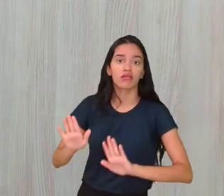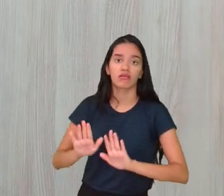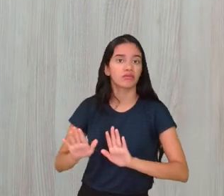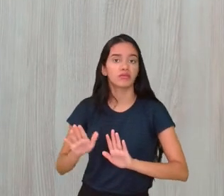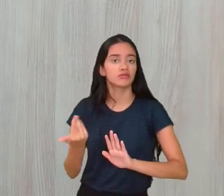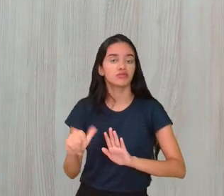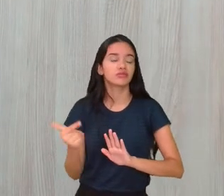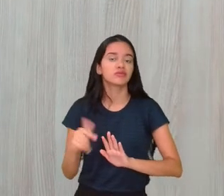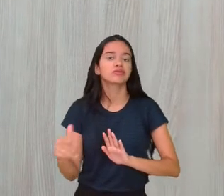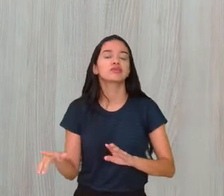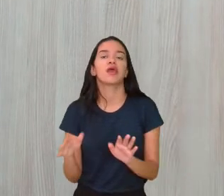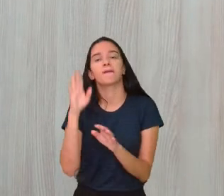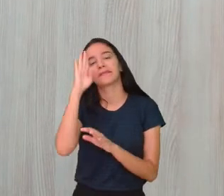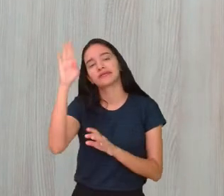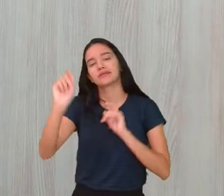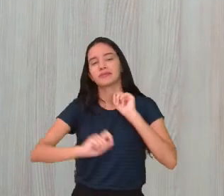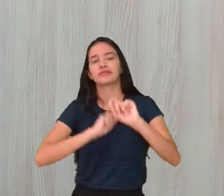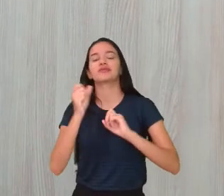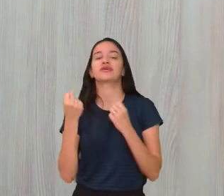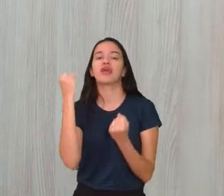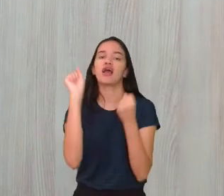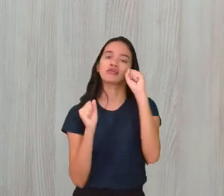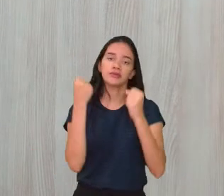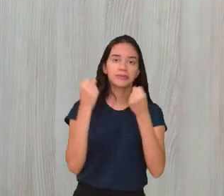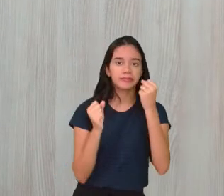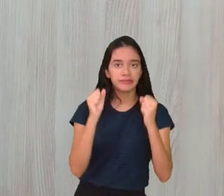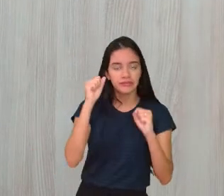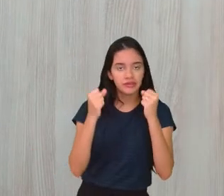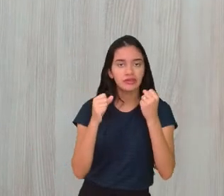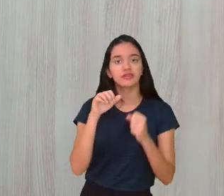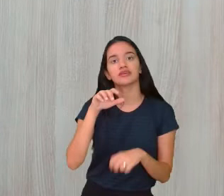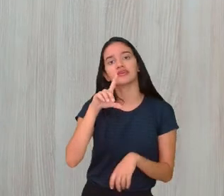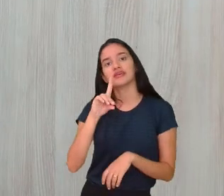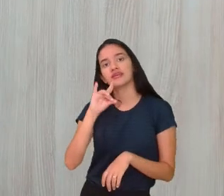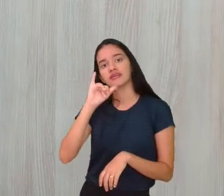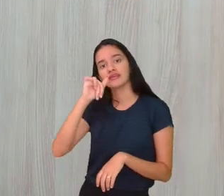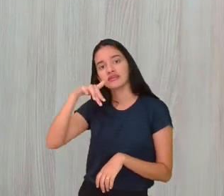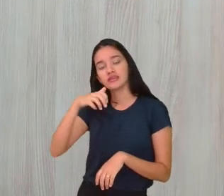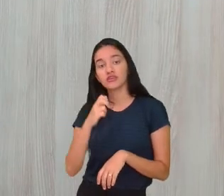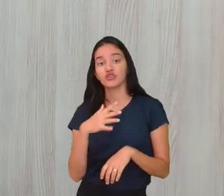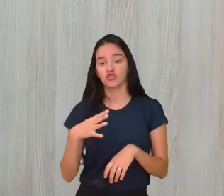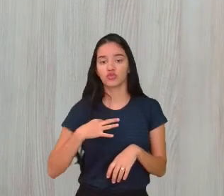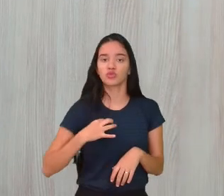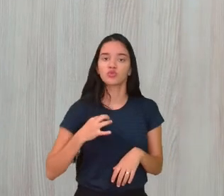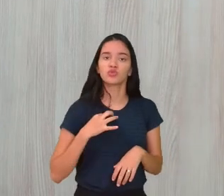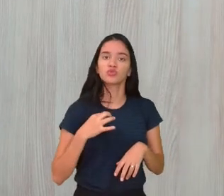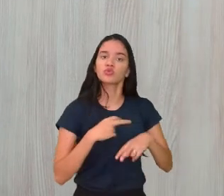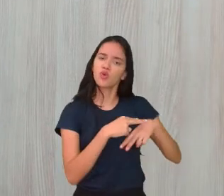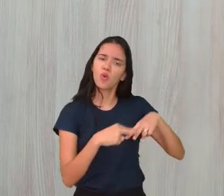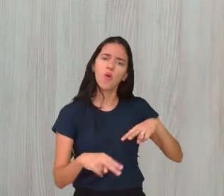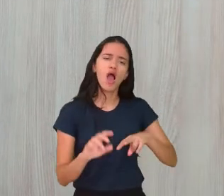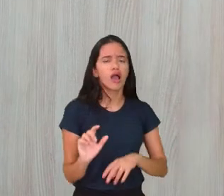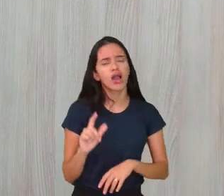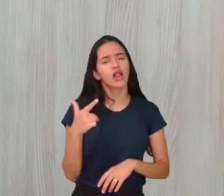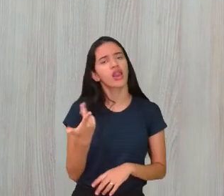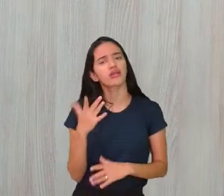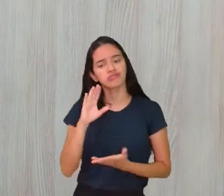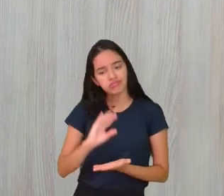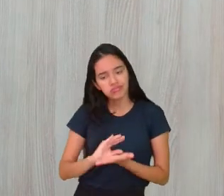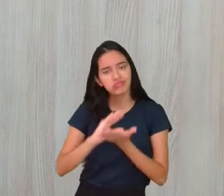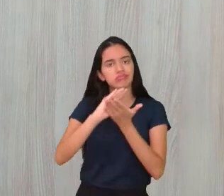fábricas de jeans, né? Então, é preciso que a gente tenha esse cuidado, né? É lógico que é